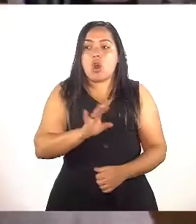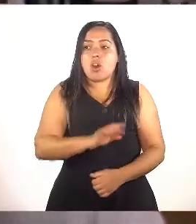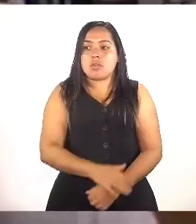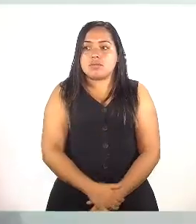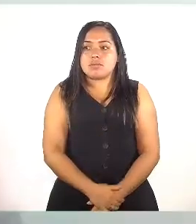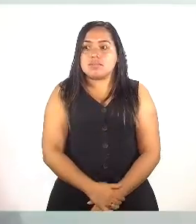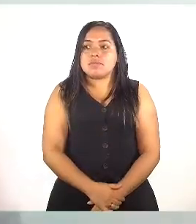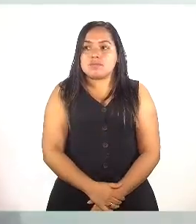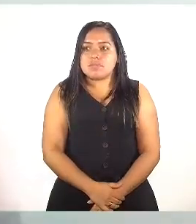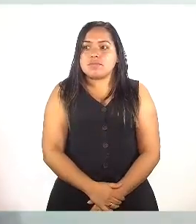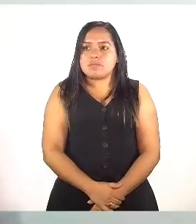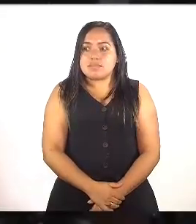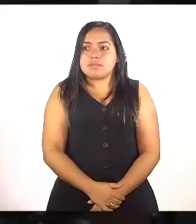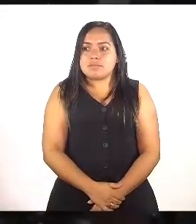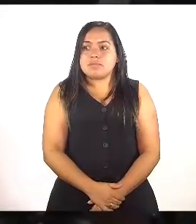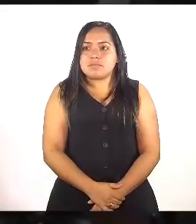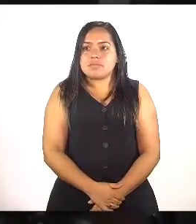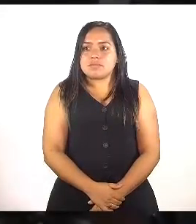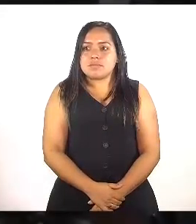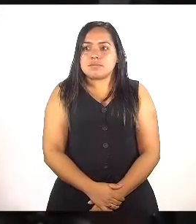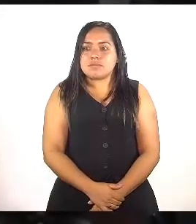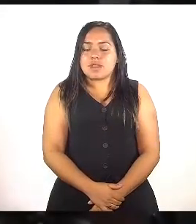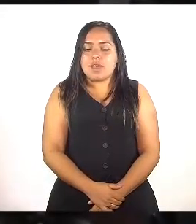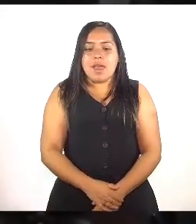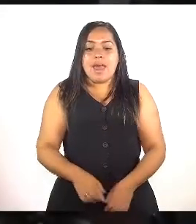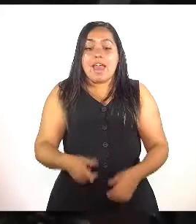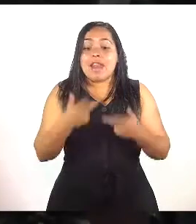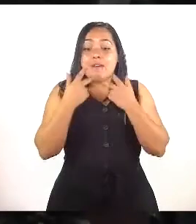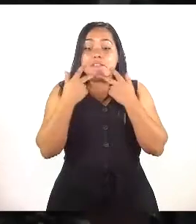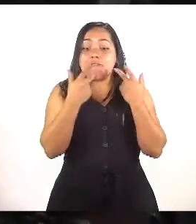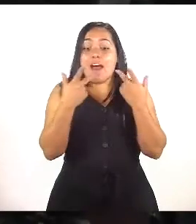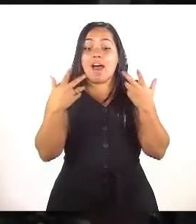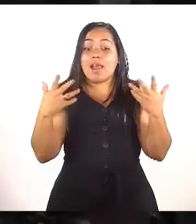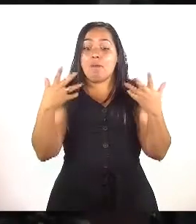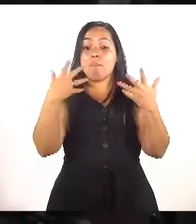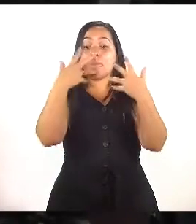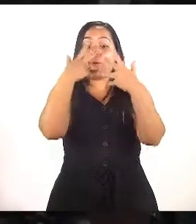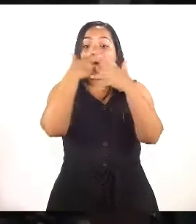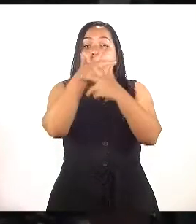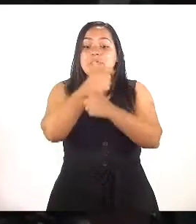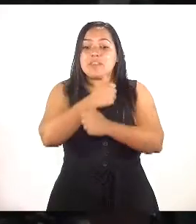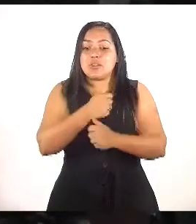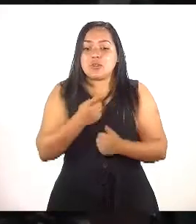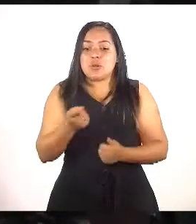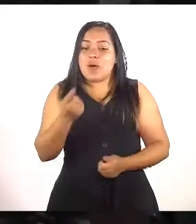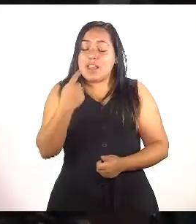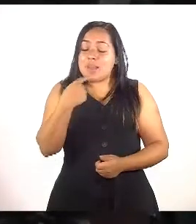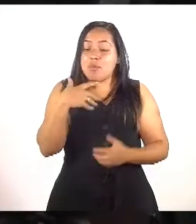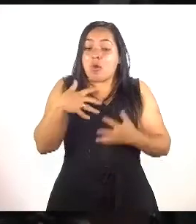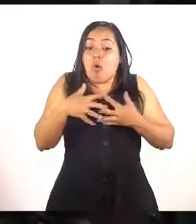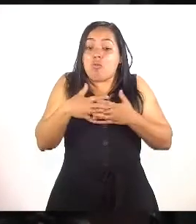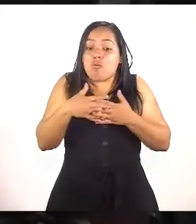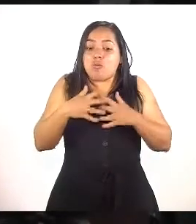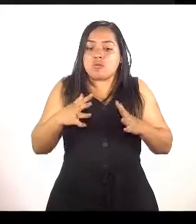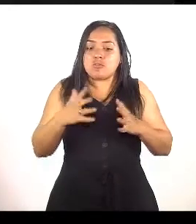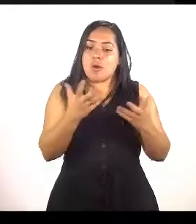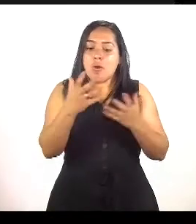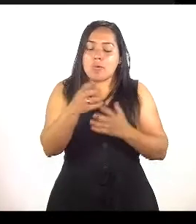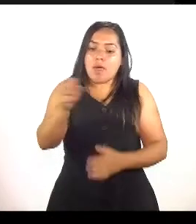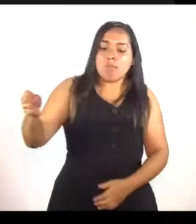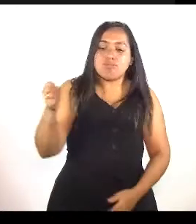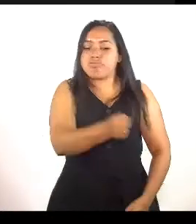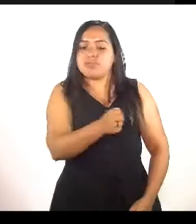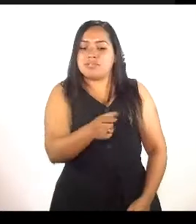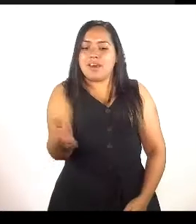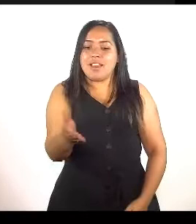sou membro da comissão. Ele fala tão bonito, Alexandre, que ele chega a me confundir. Eu quero jogar ele para dentro do bloco. Mas, Luiz, qual